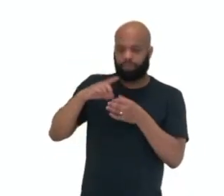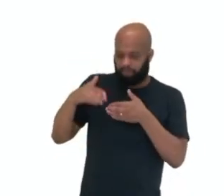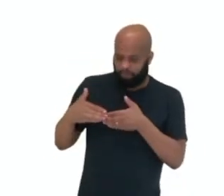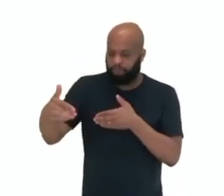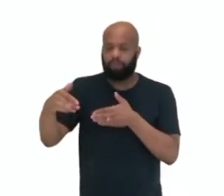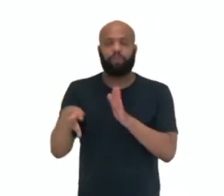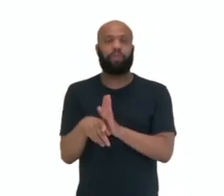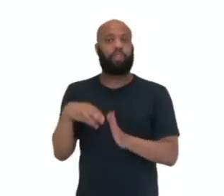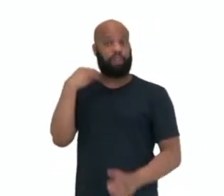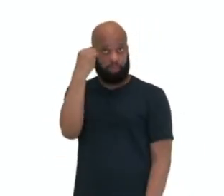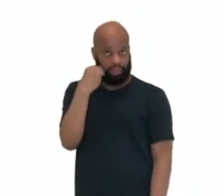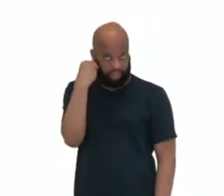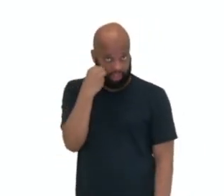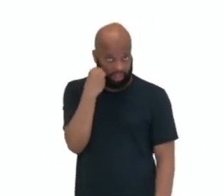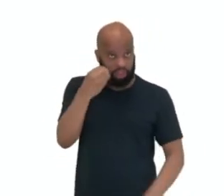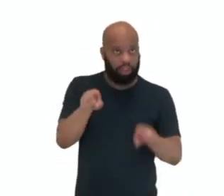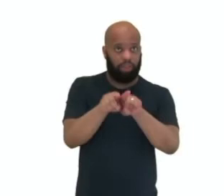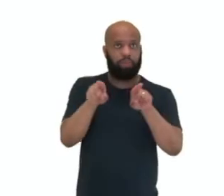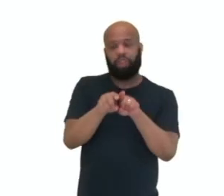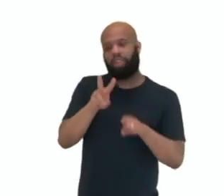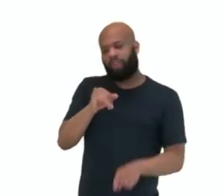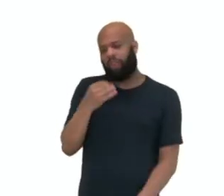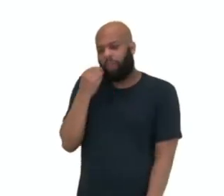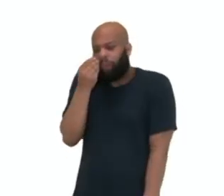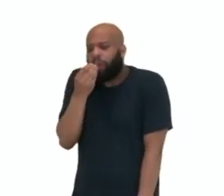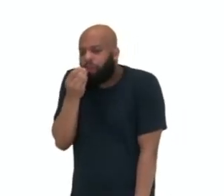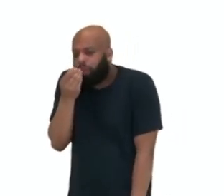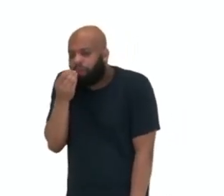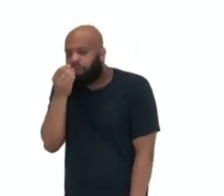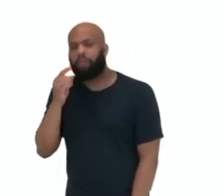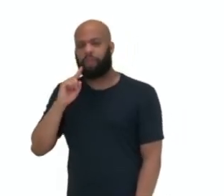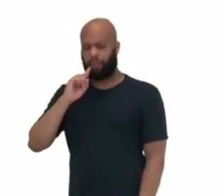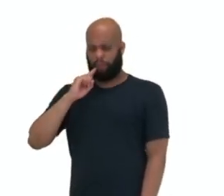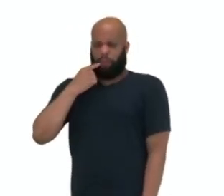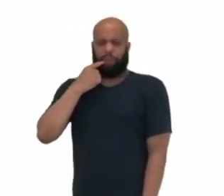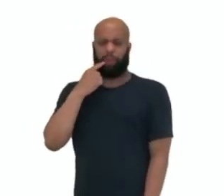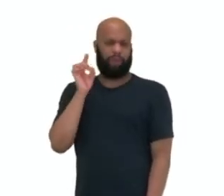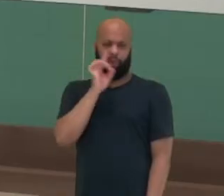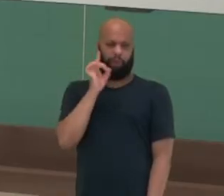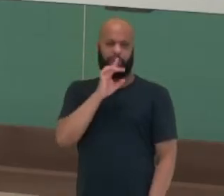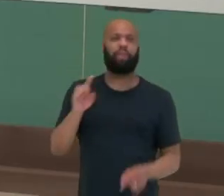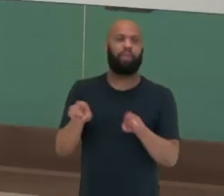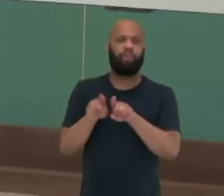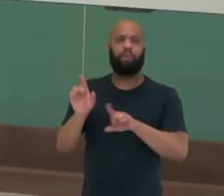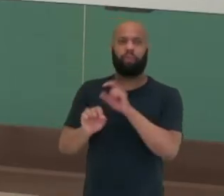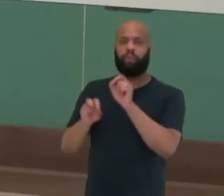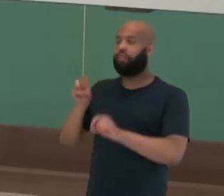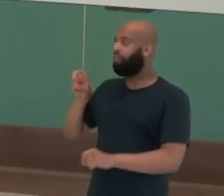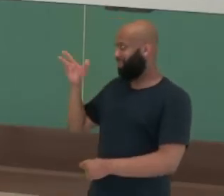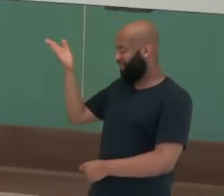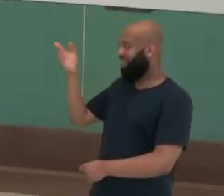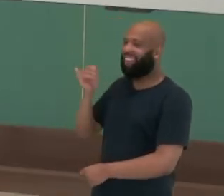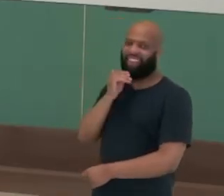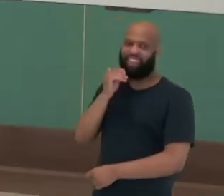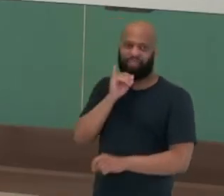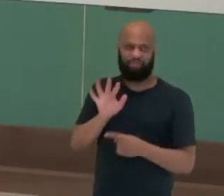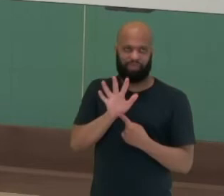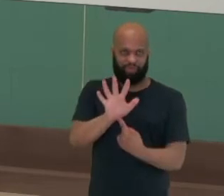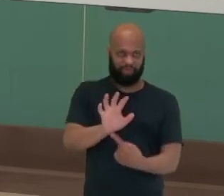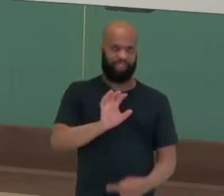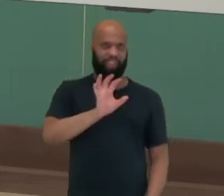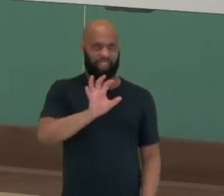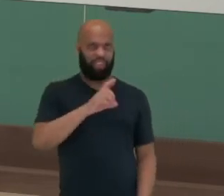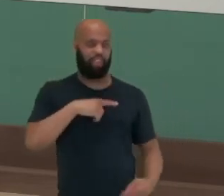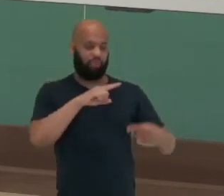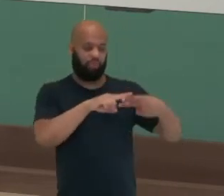da experiência de provar este limão, né? Então aqui um exemplo só para ilustrar melhor esses